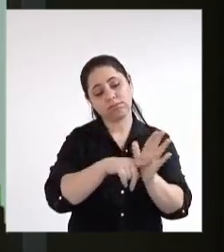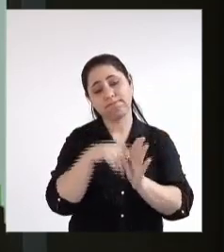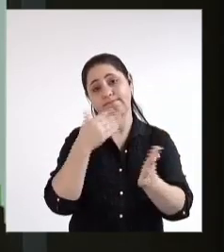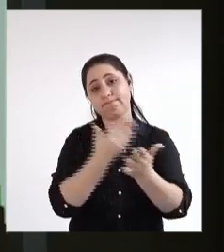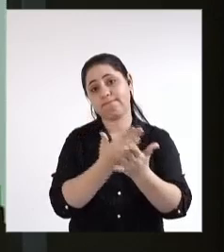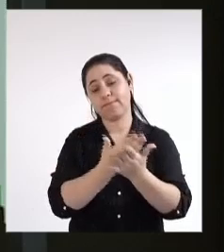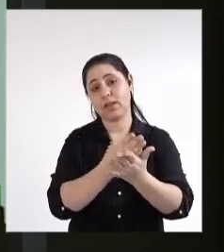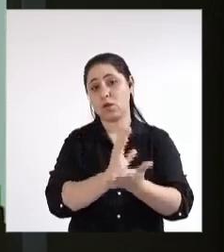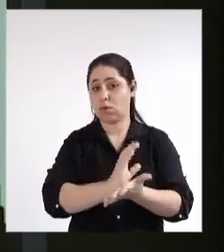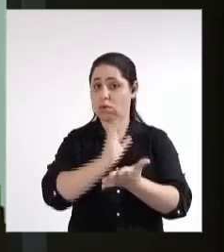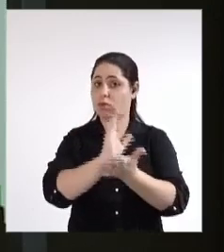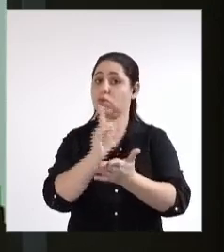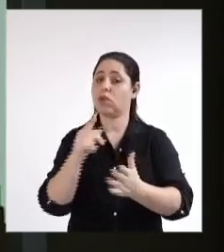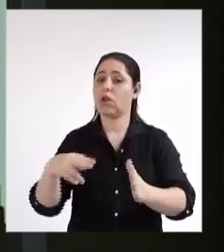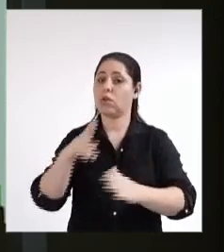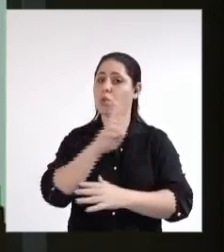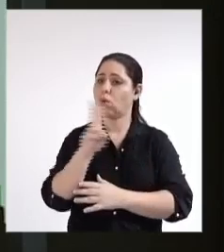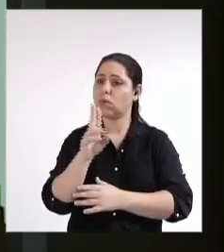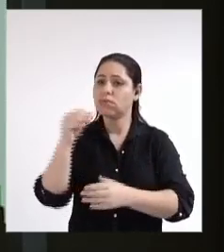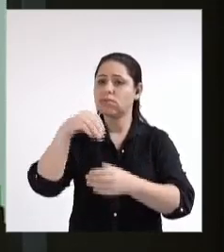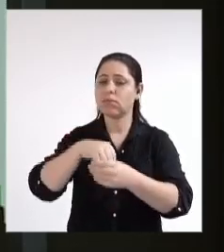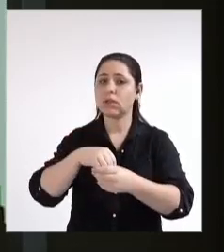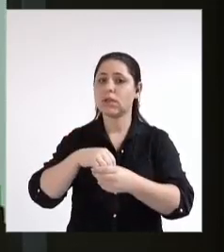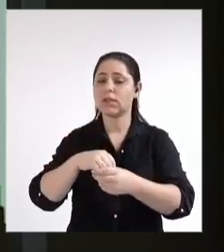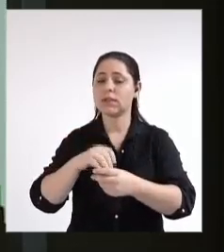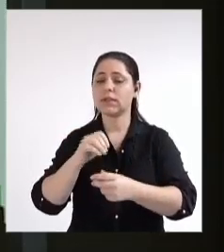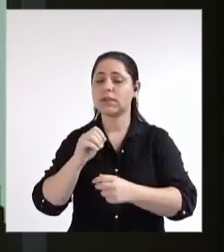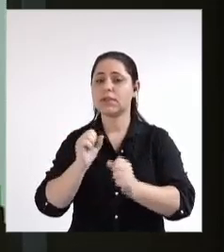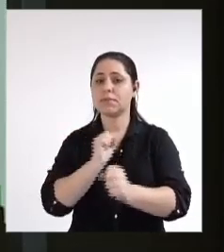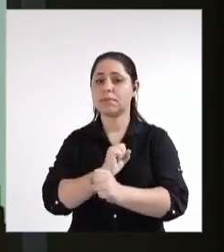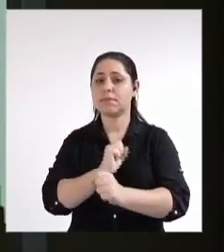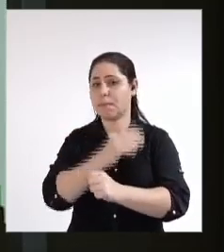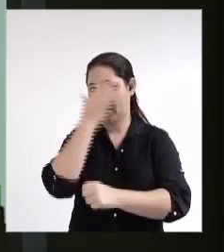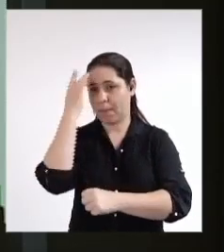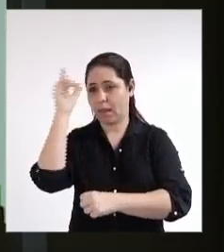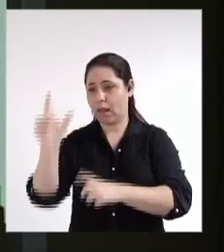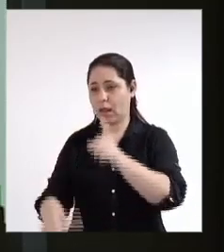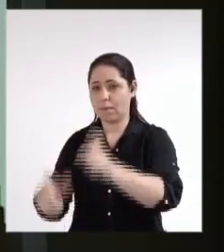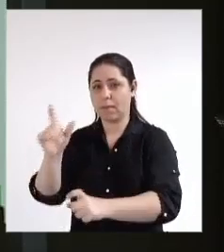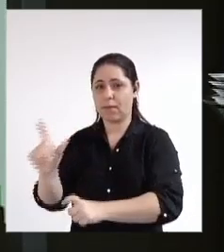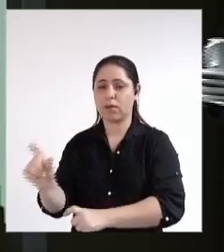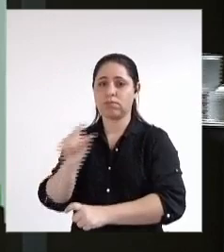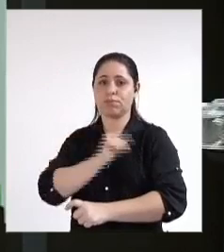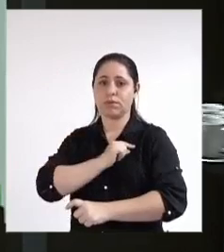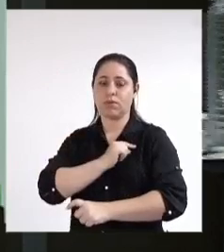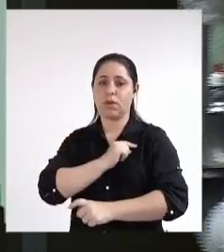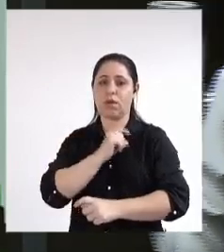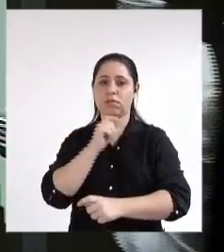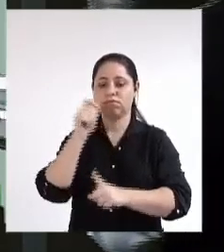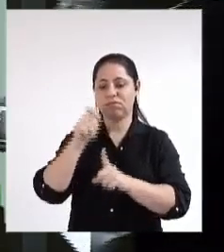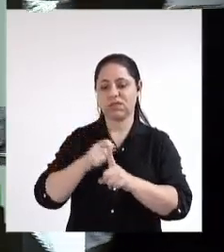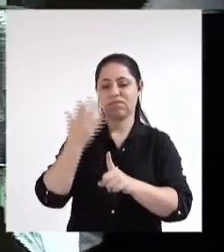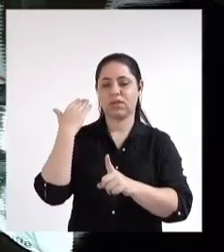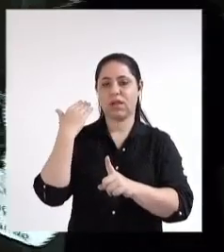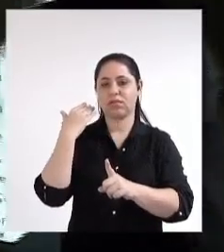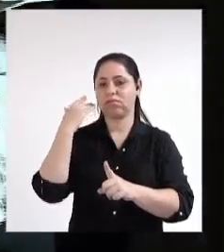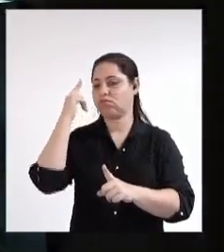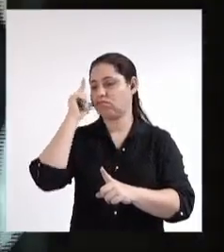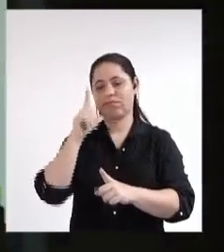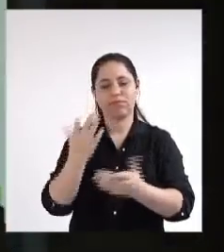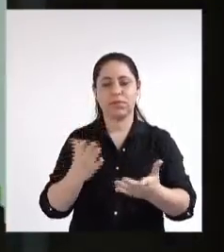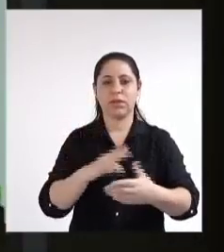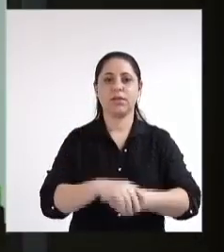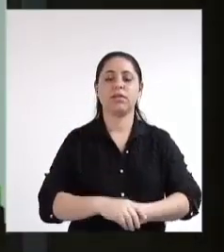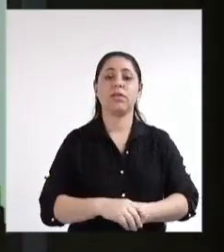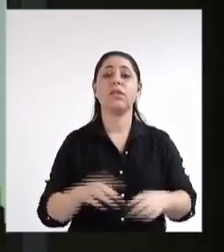o conselho ele já foi nomeado está aguardando posse que a ser no mês passado acabou não dando certo o monumento natural